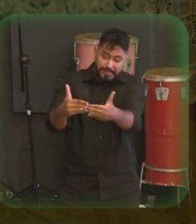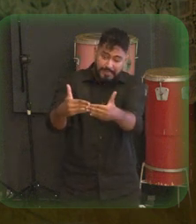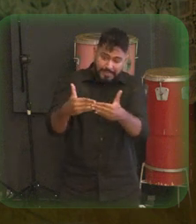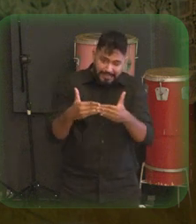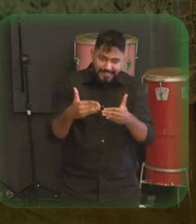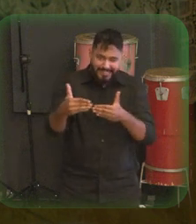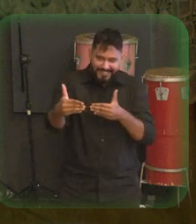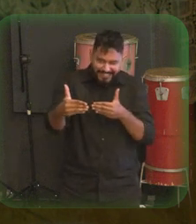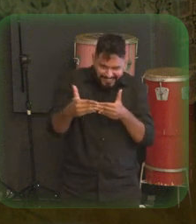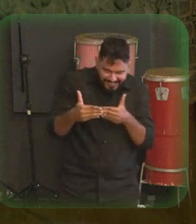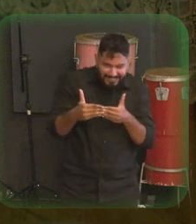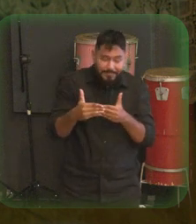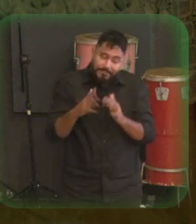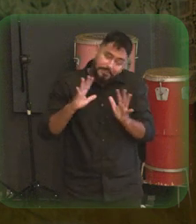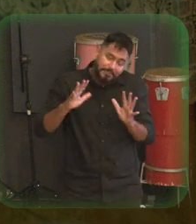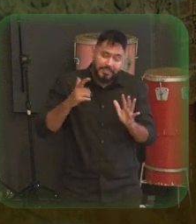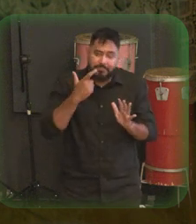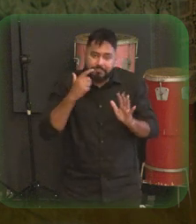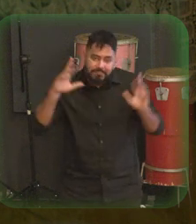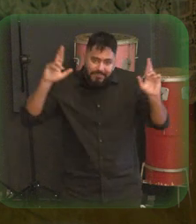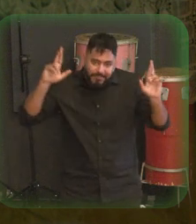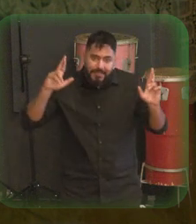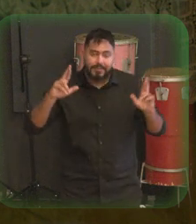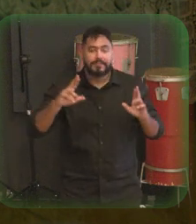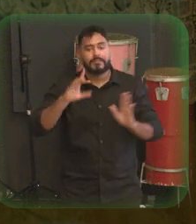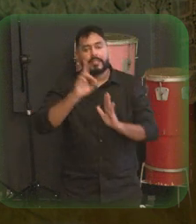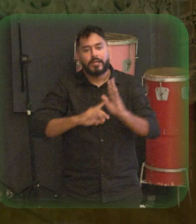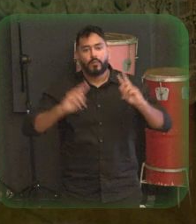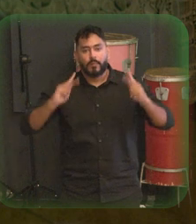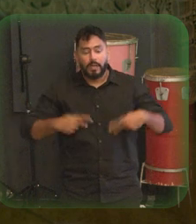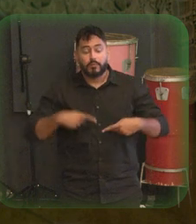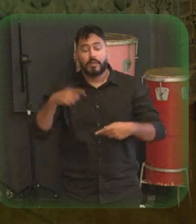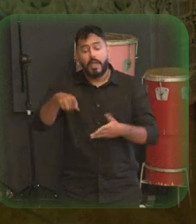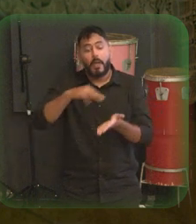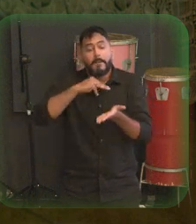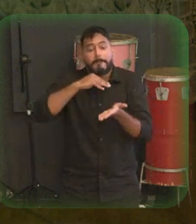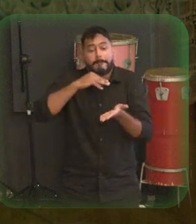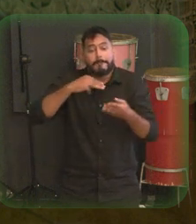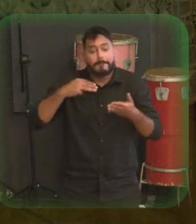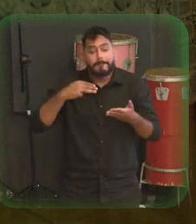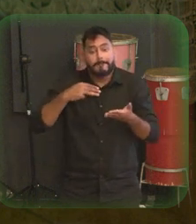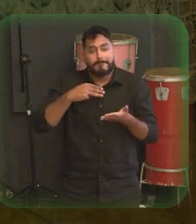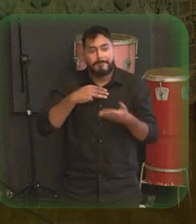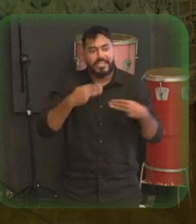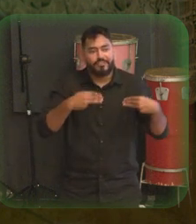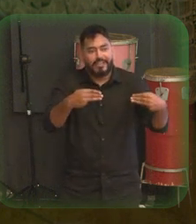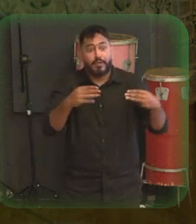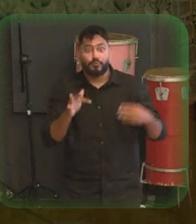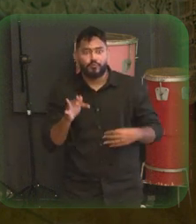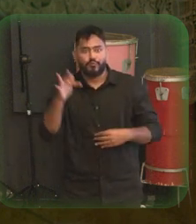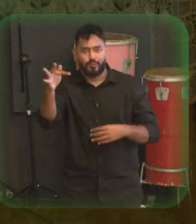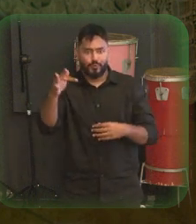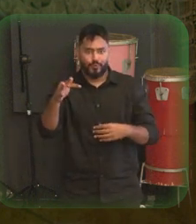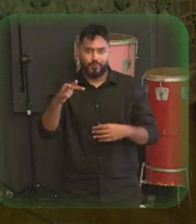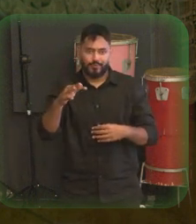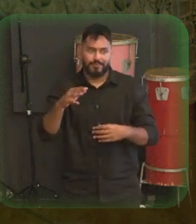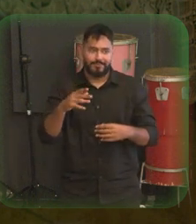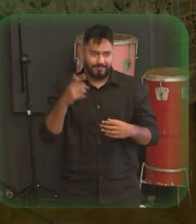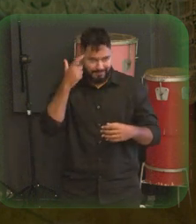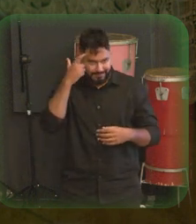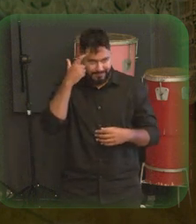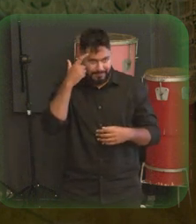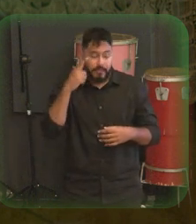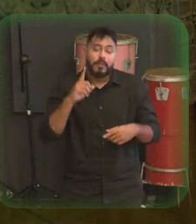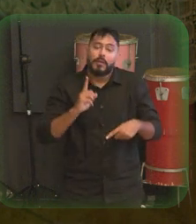Ministério dos Direitos Humanos se mude de nome, que ele se torne o Ministério do Futuro e não o Ministério dos Direitos Humanos. Porque